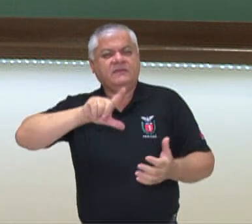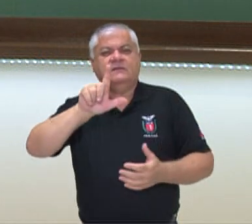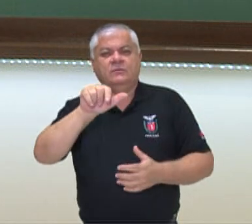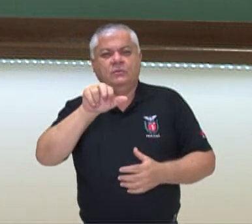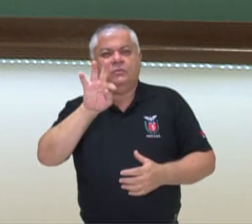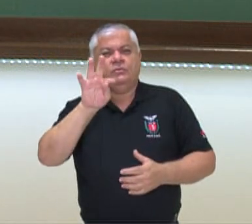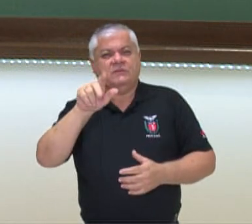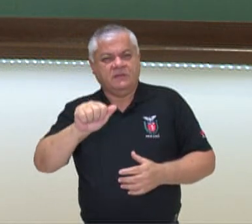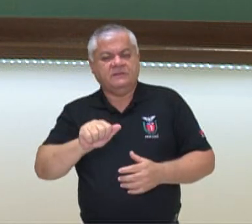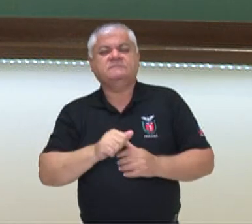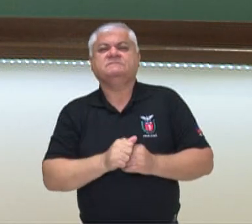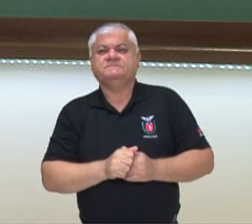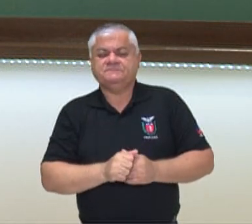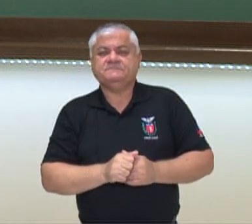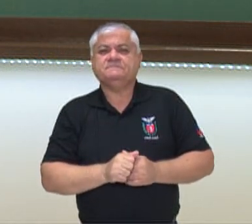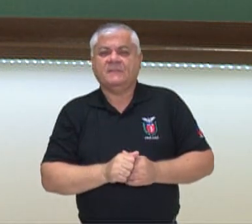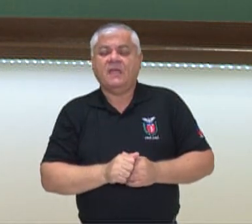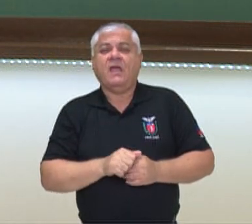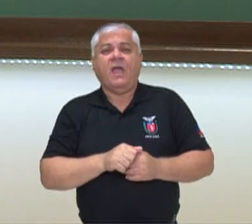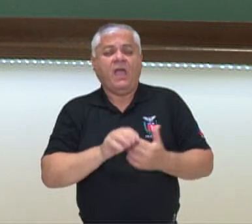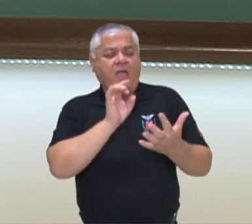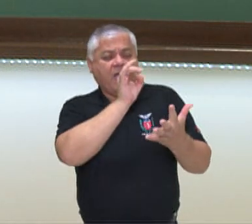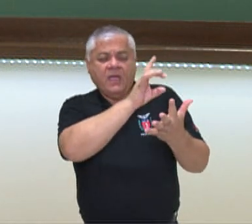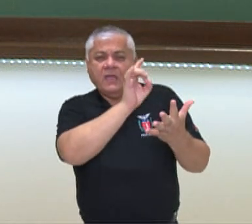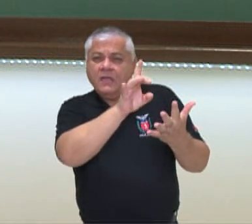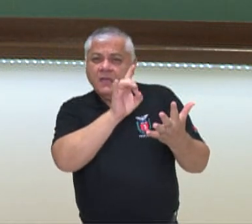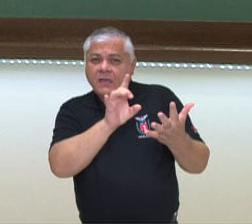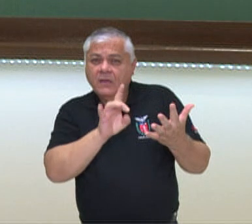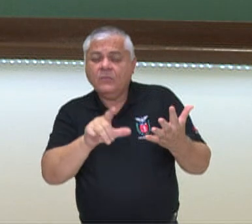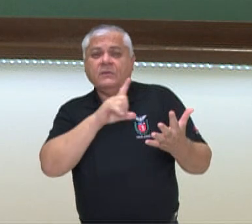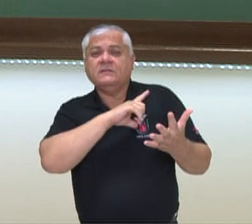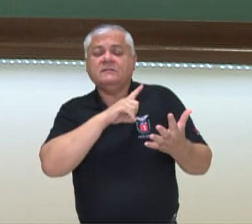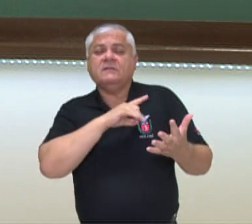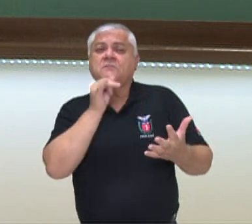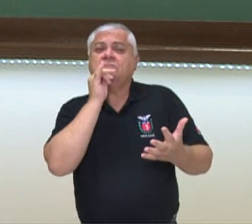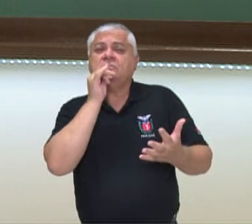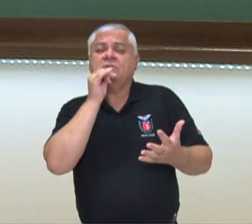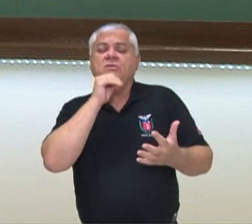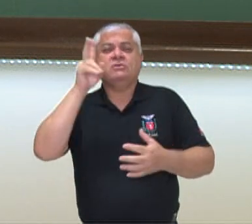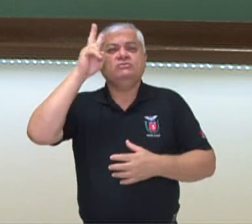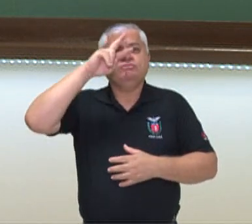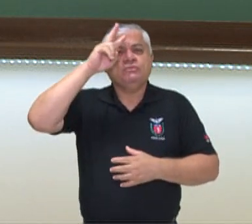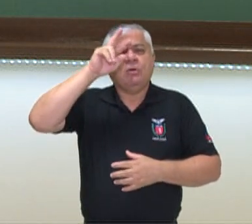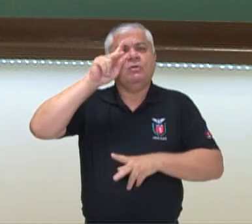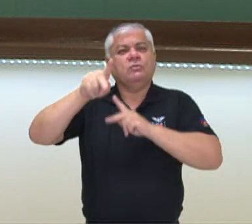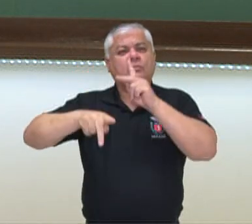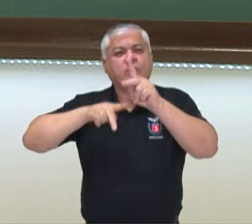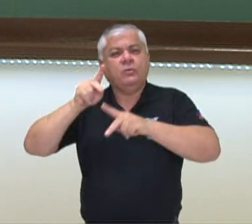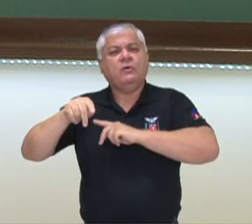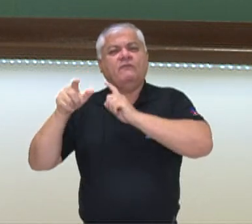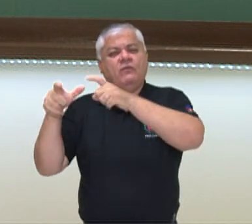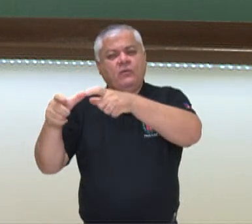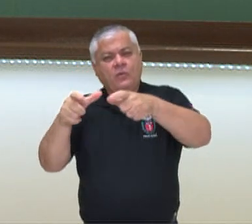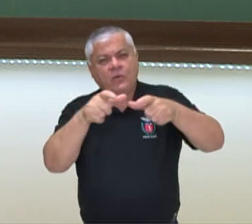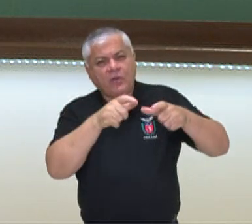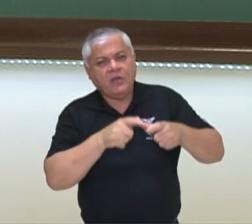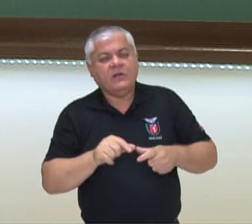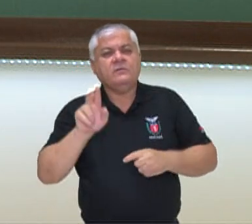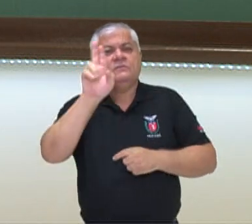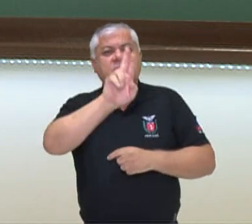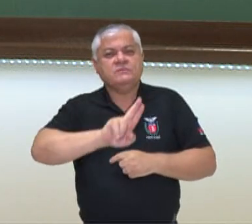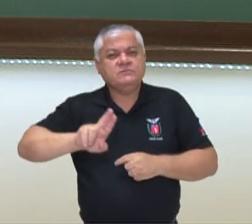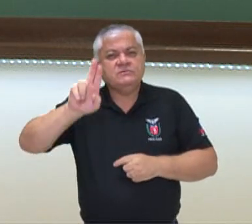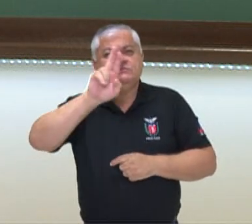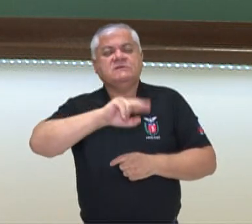lutas, certo? Lutas que em algum determinado momento da história de um povo ou de uma região foram usadas